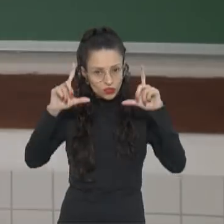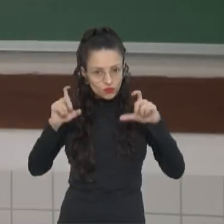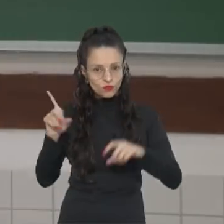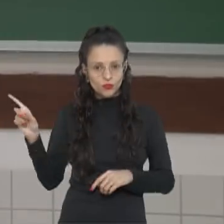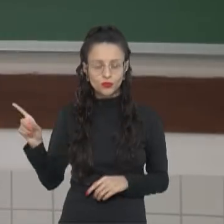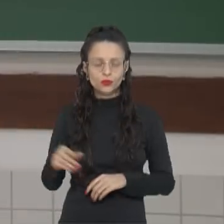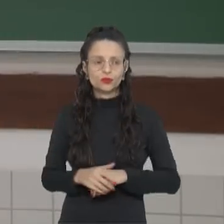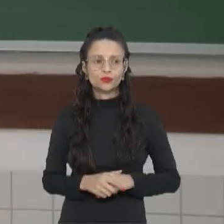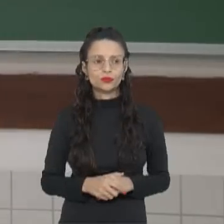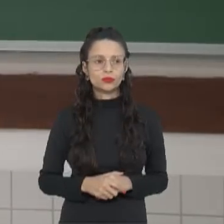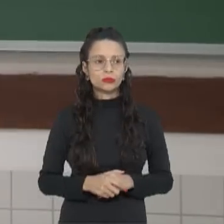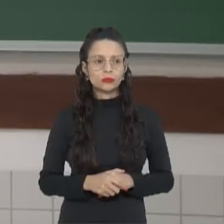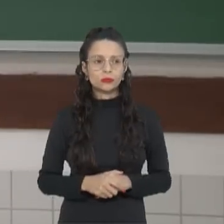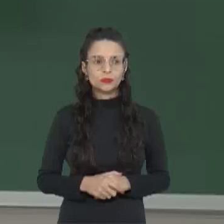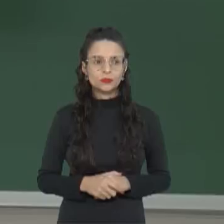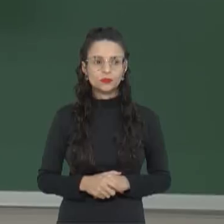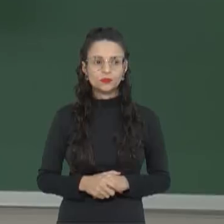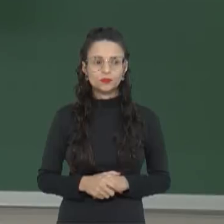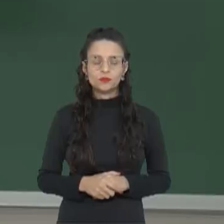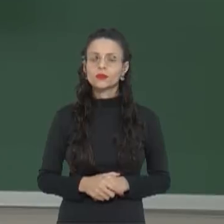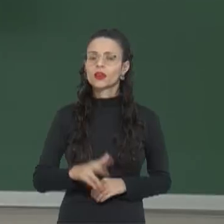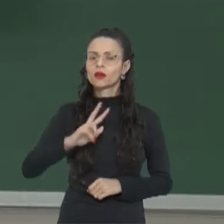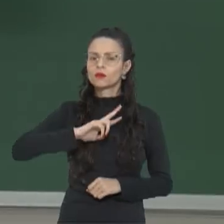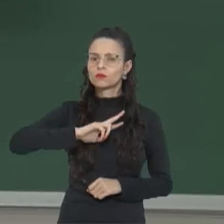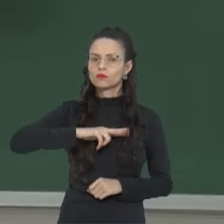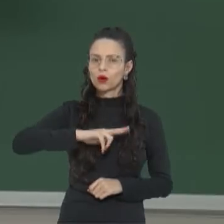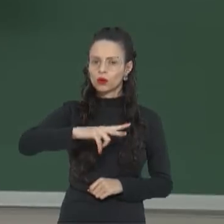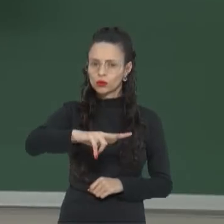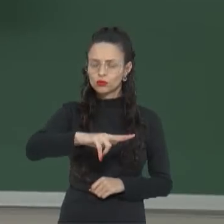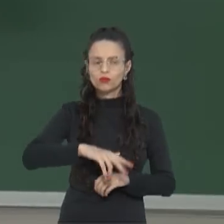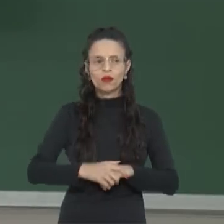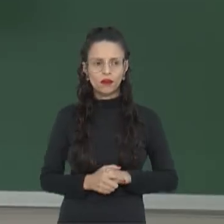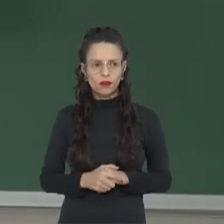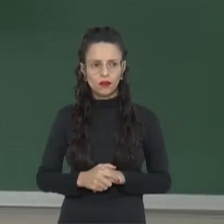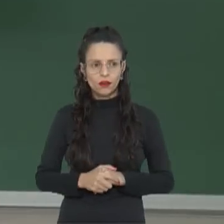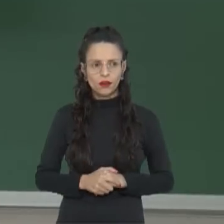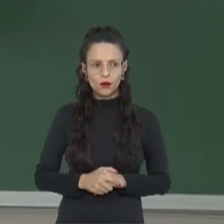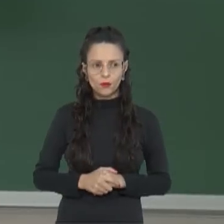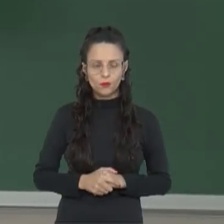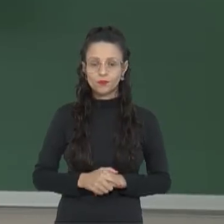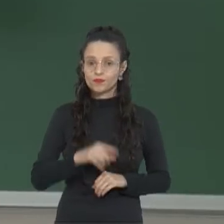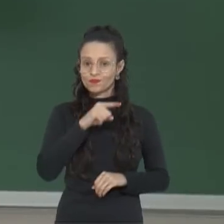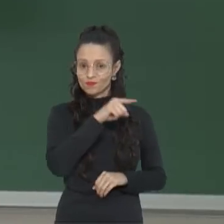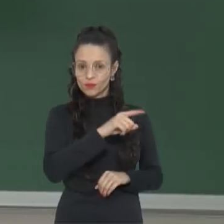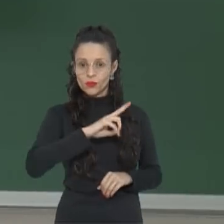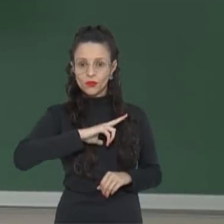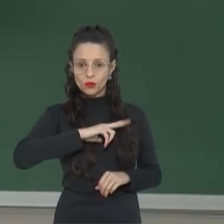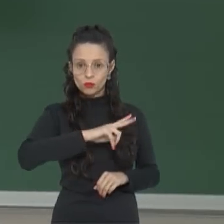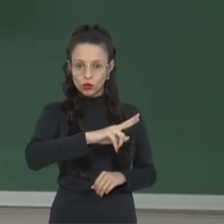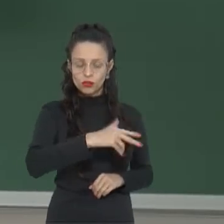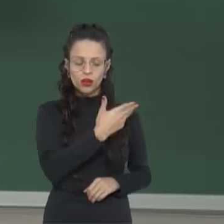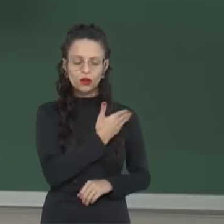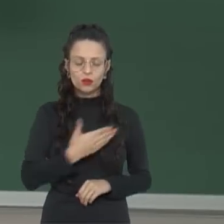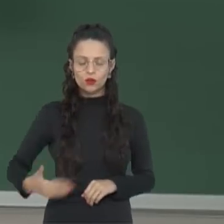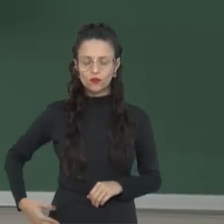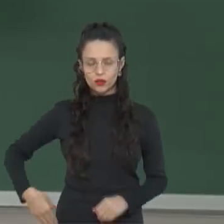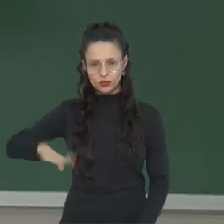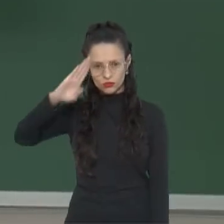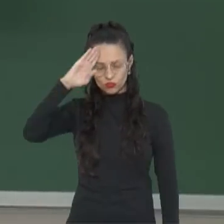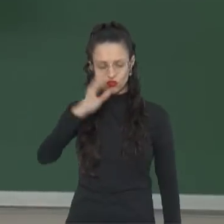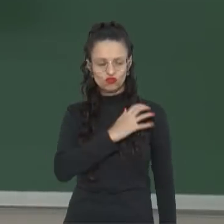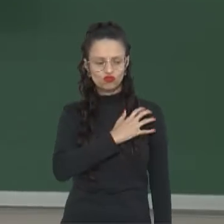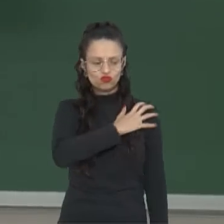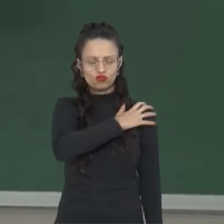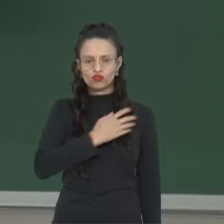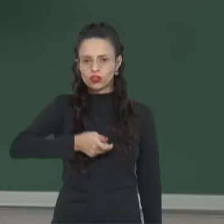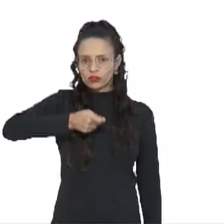material. E sobre Portugal? A ditadura em Portugal era governado por uma